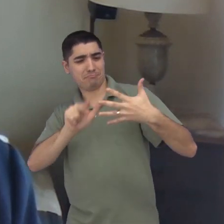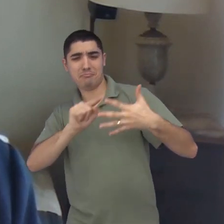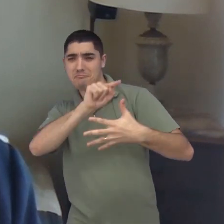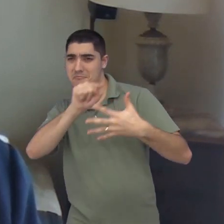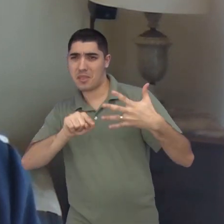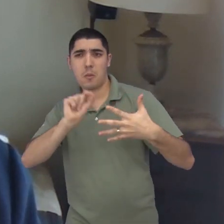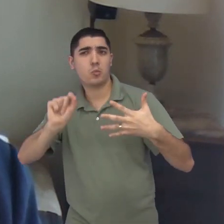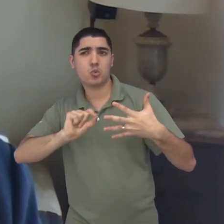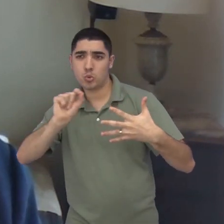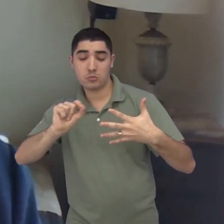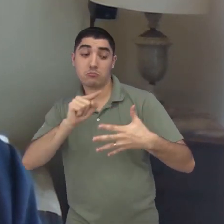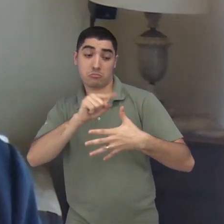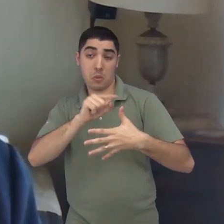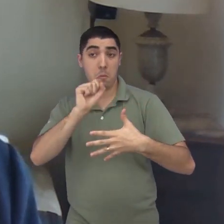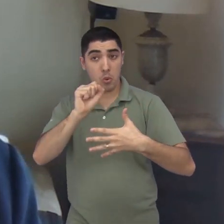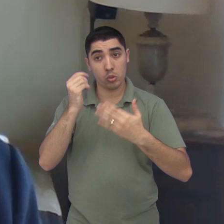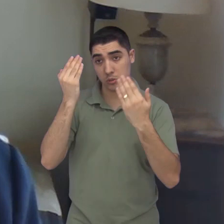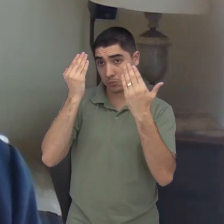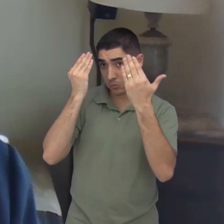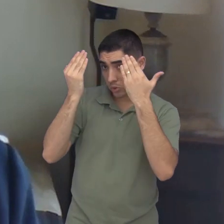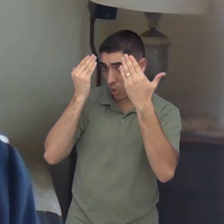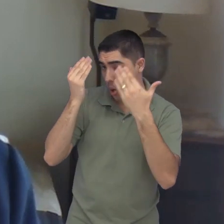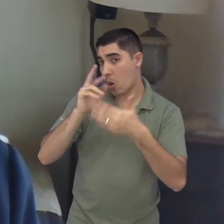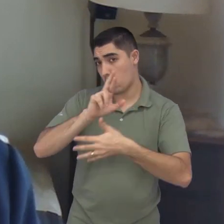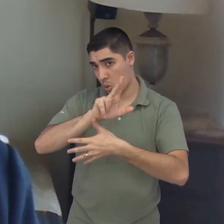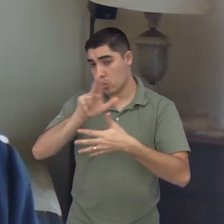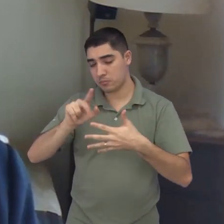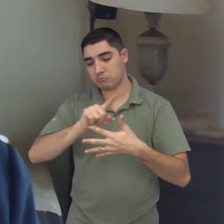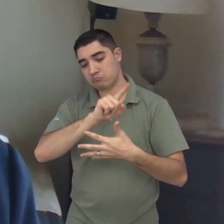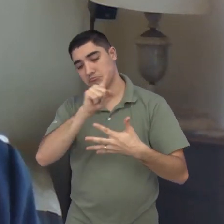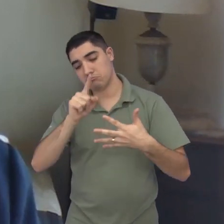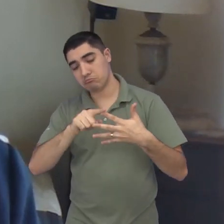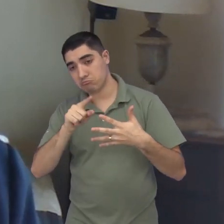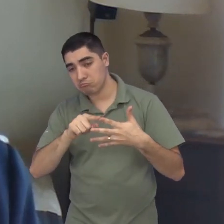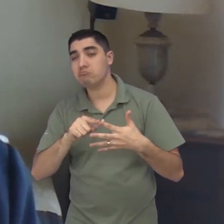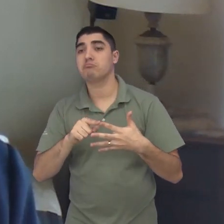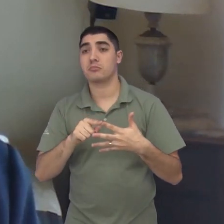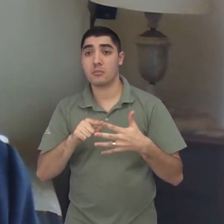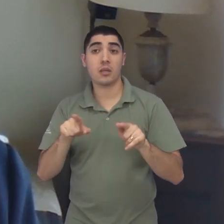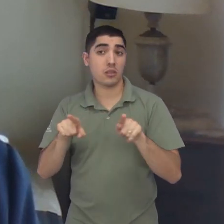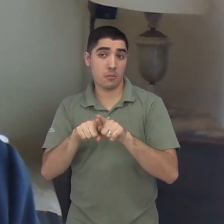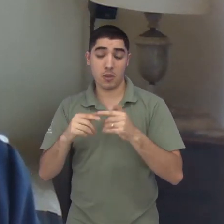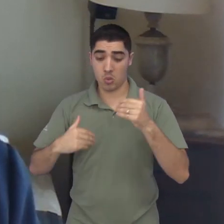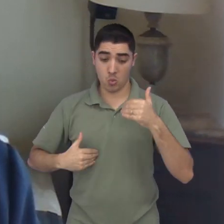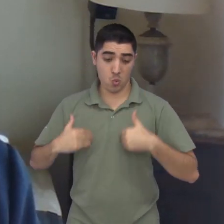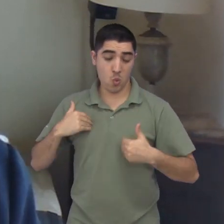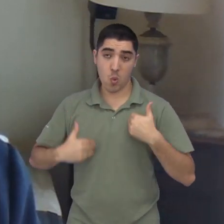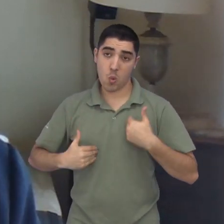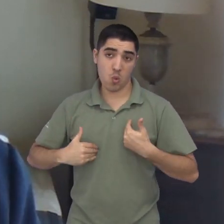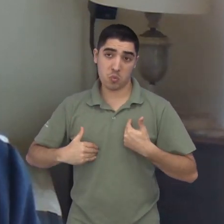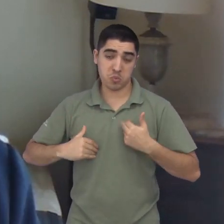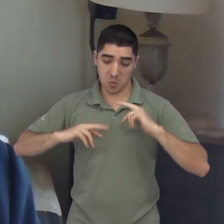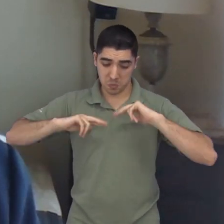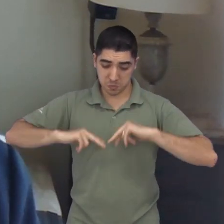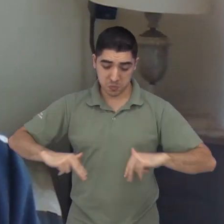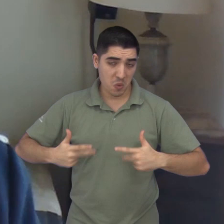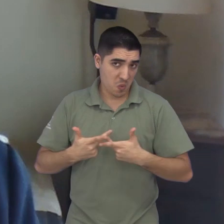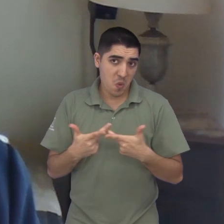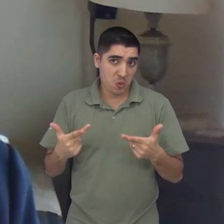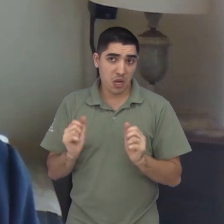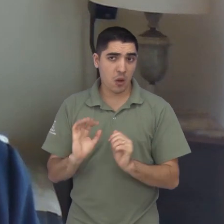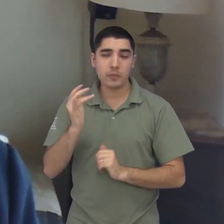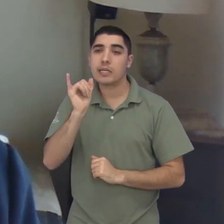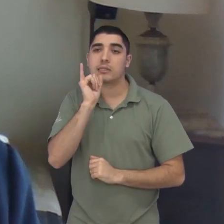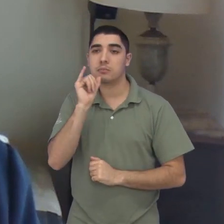Então, existem os fatores psicológicos, como a gente está falando, e existem alguns fatores físicos, né? A pessoa